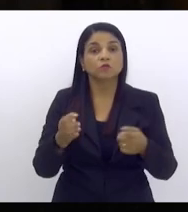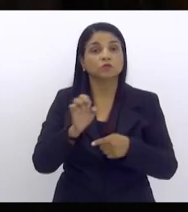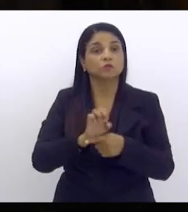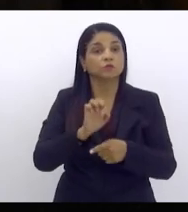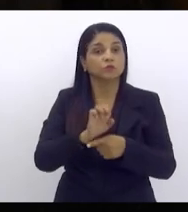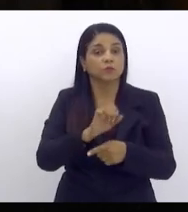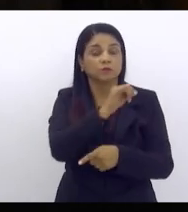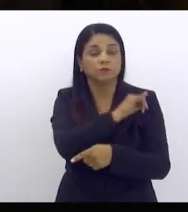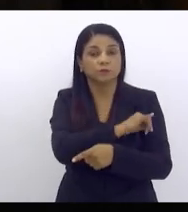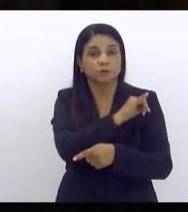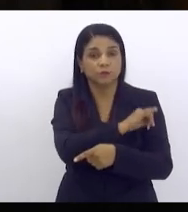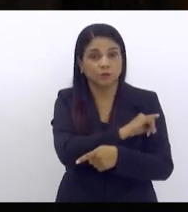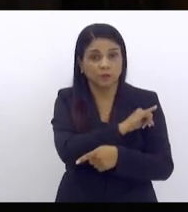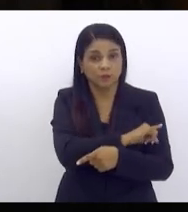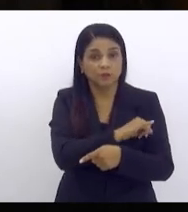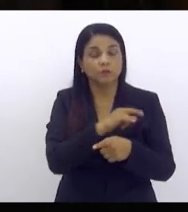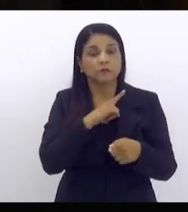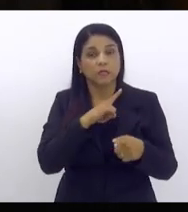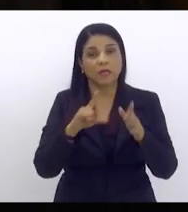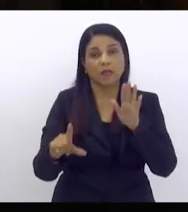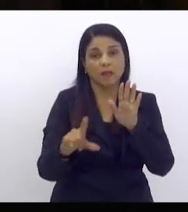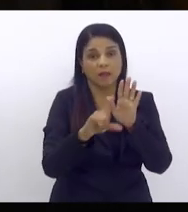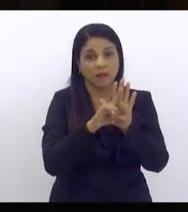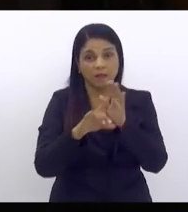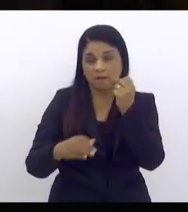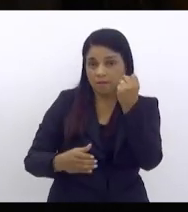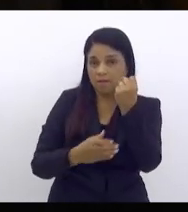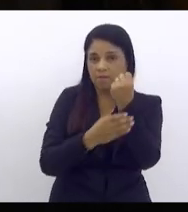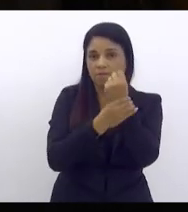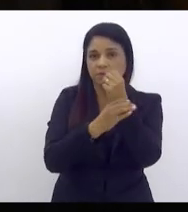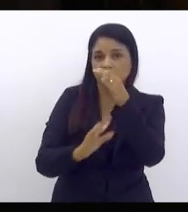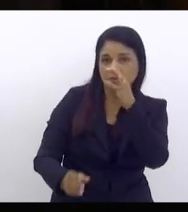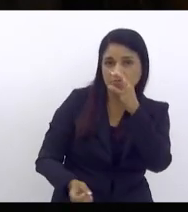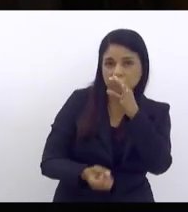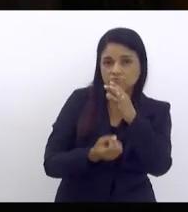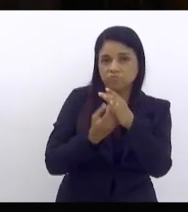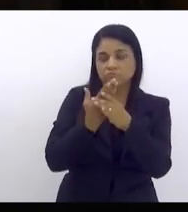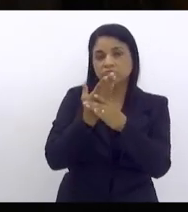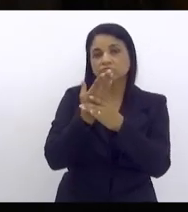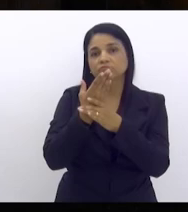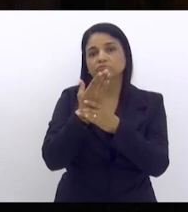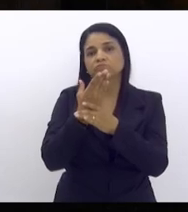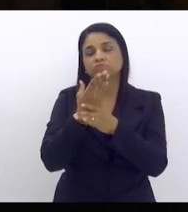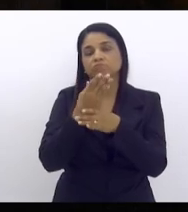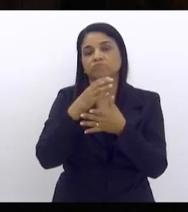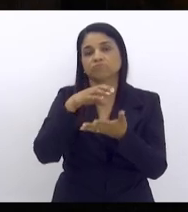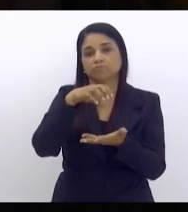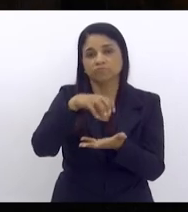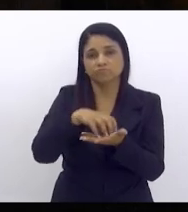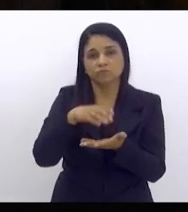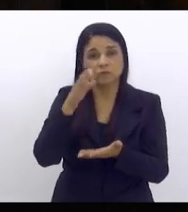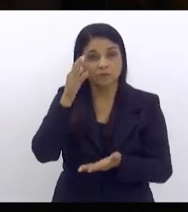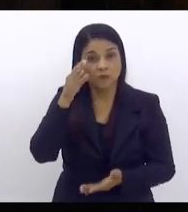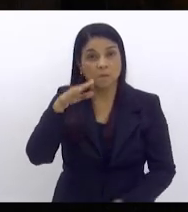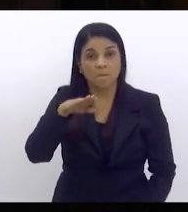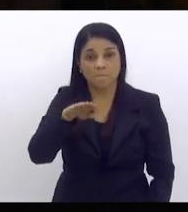a gente tem uma lei que garante a criação de um observatório Mãe